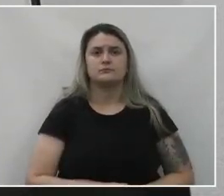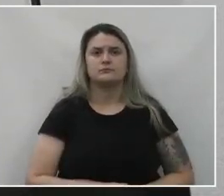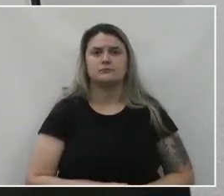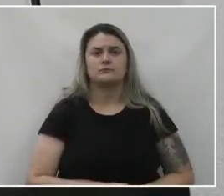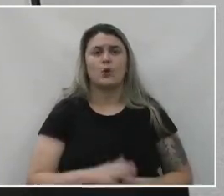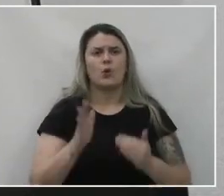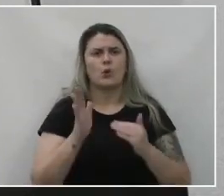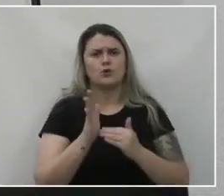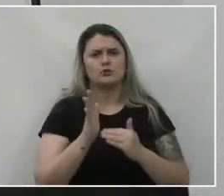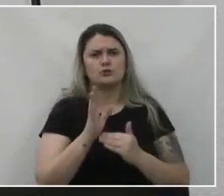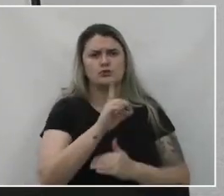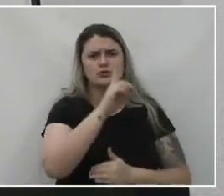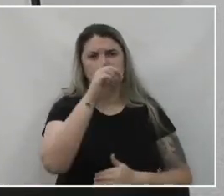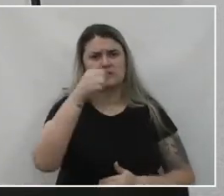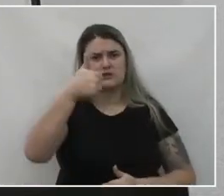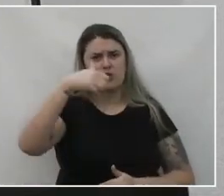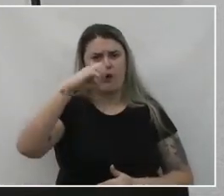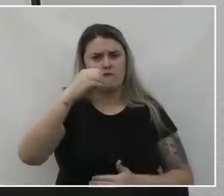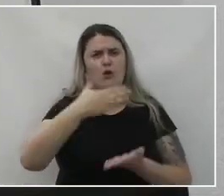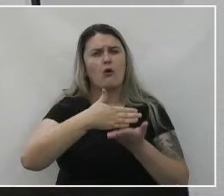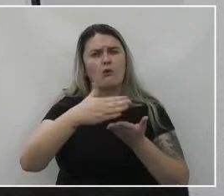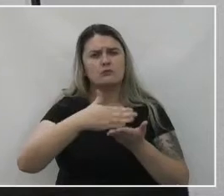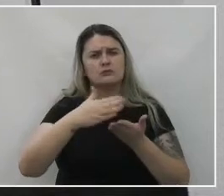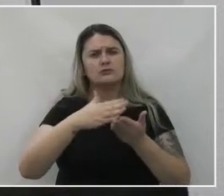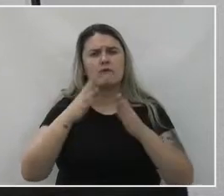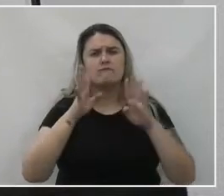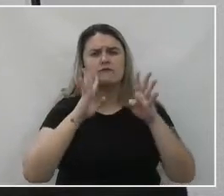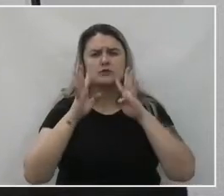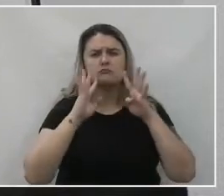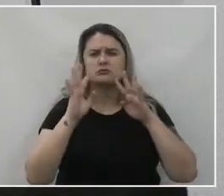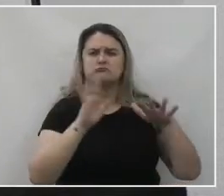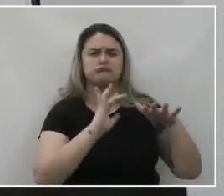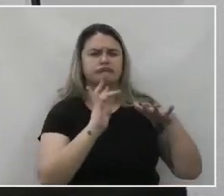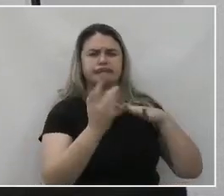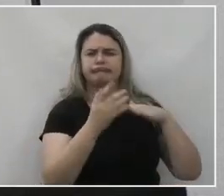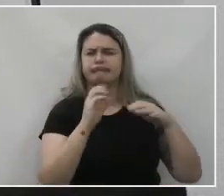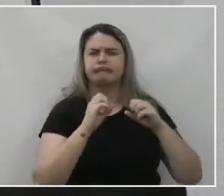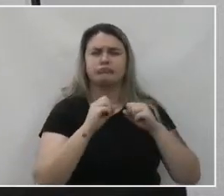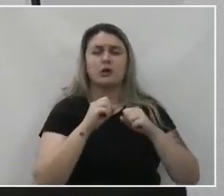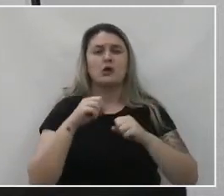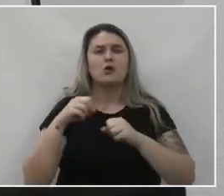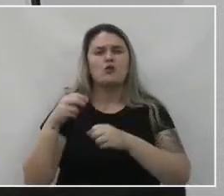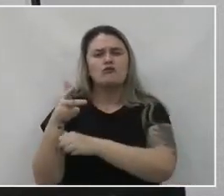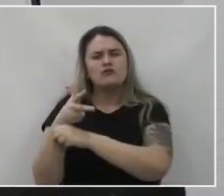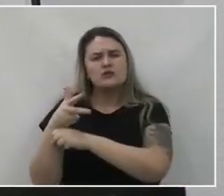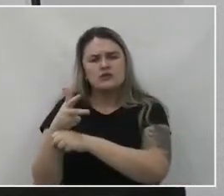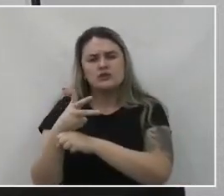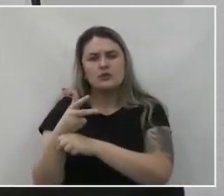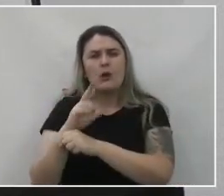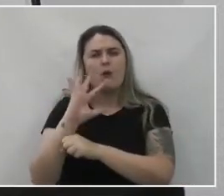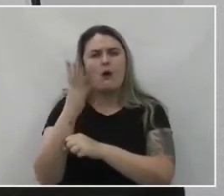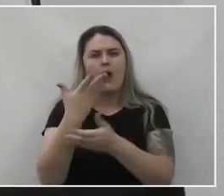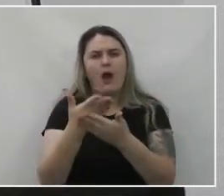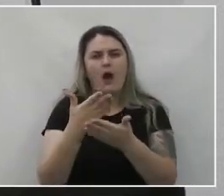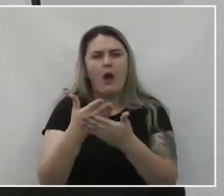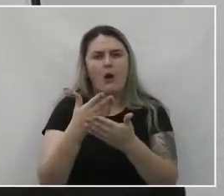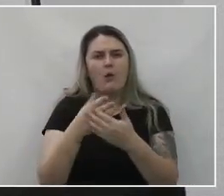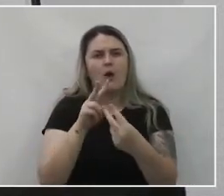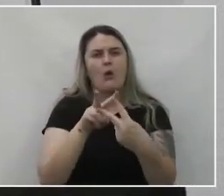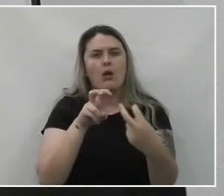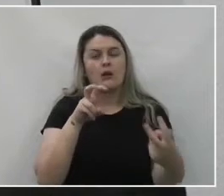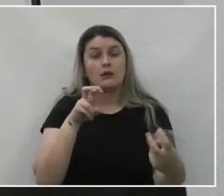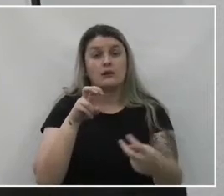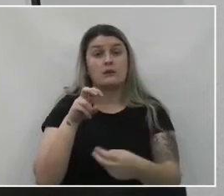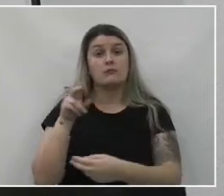No último dia 19, começou a circular nas redes sociais um vídeo gravado a partir de uma aula online ministrada